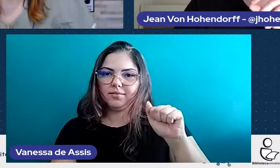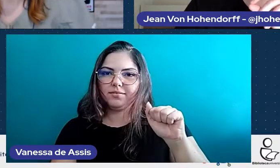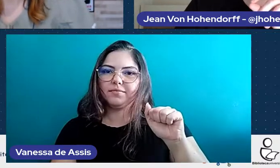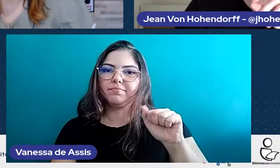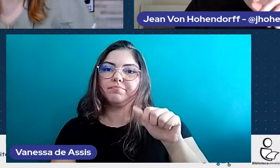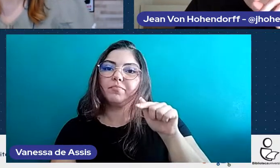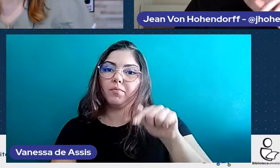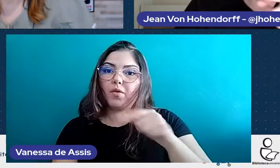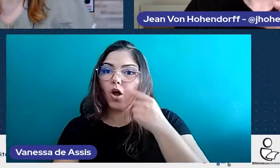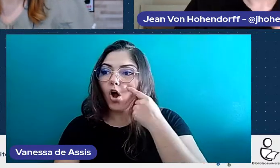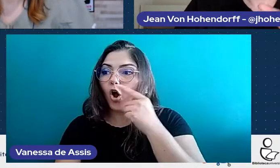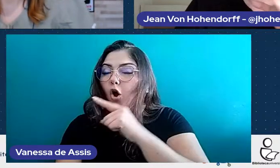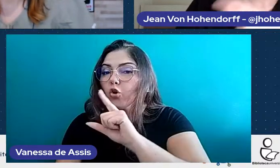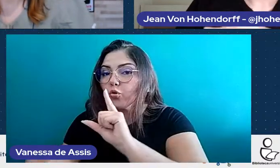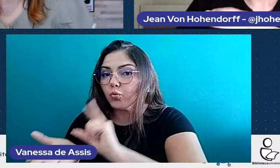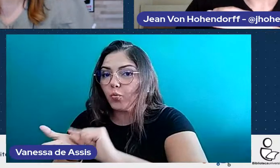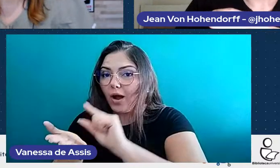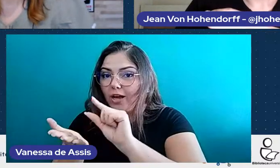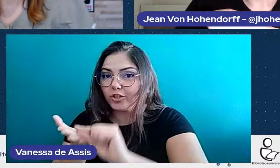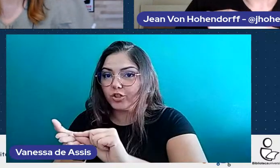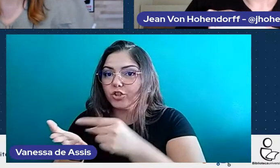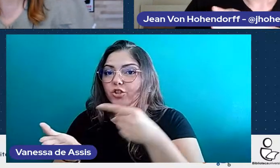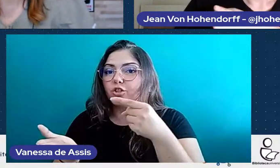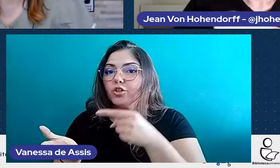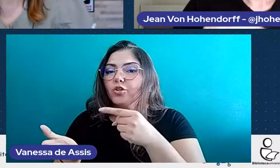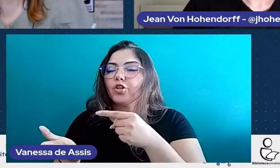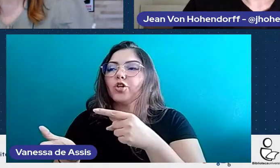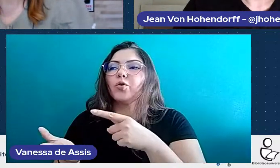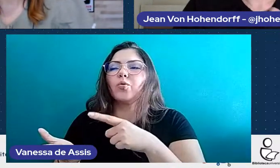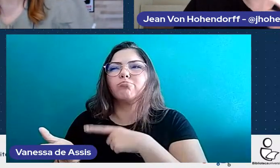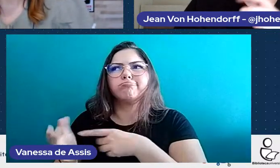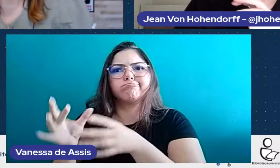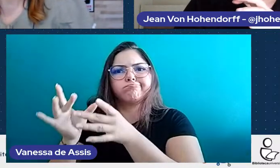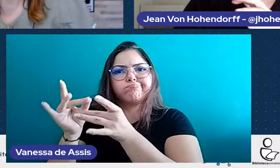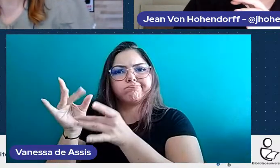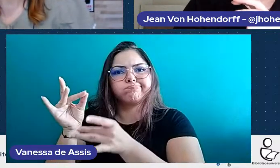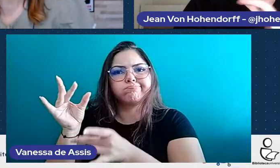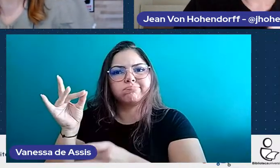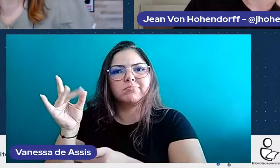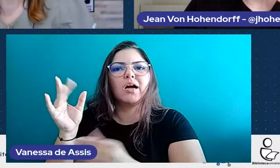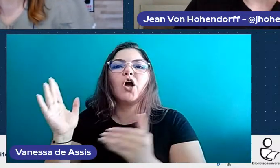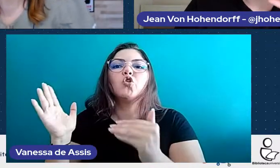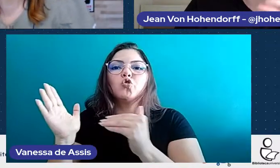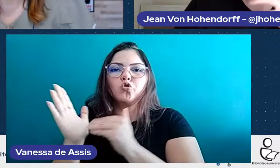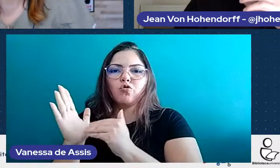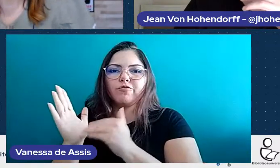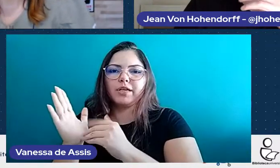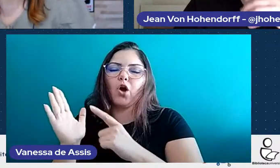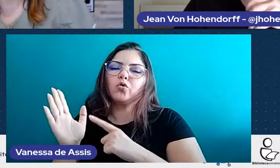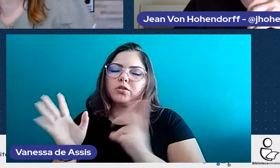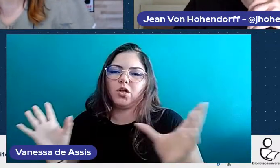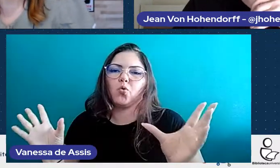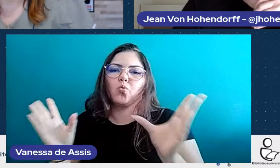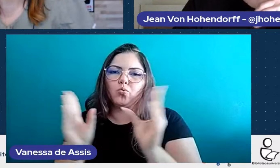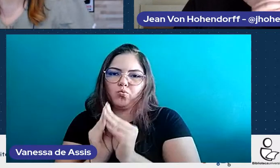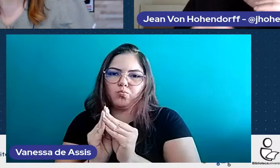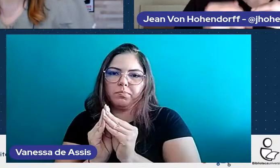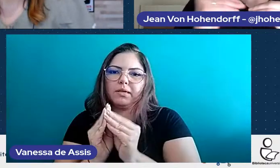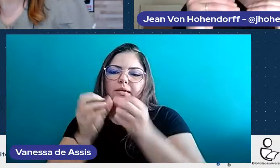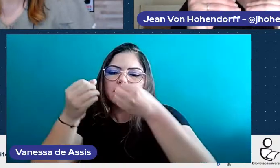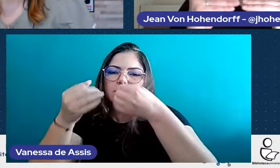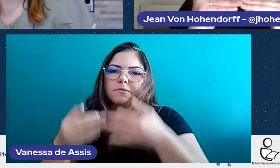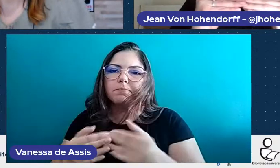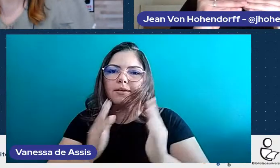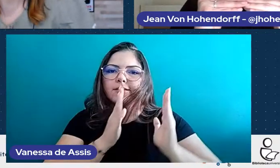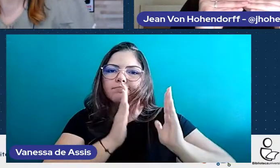no artigo ainda da Brown e Clark, ele é um artigo bem extenso. No final tem essa sintetização das seis etapas, mas